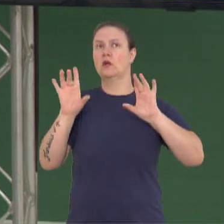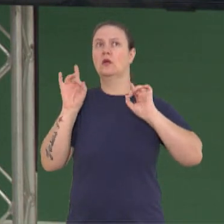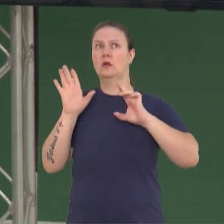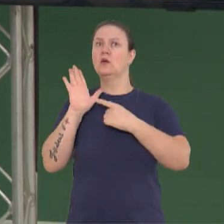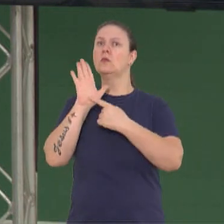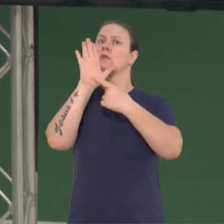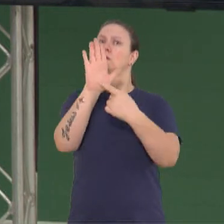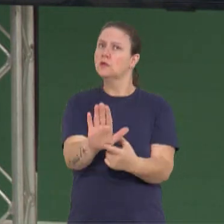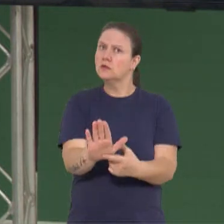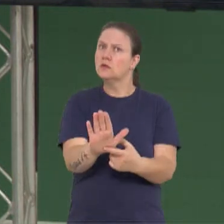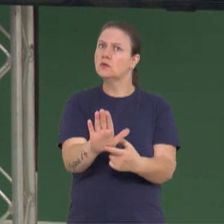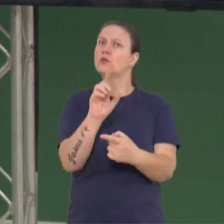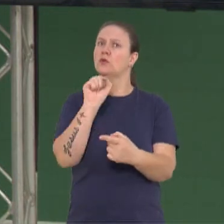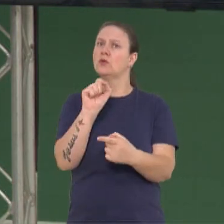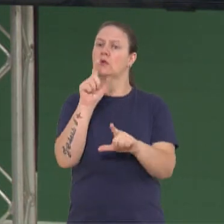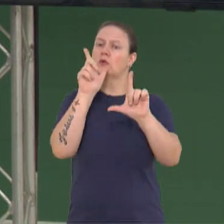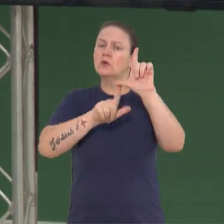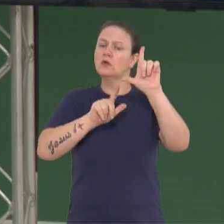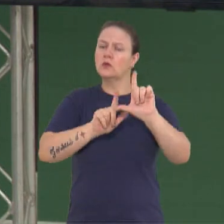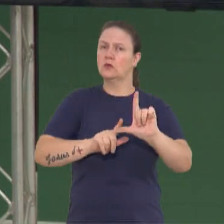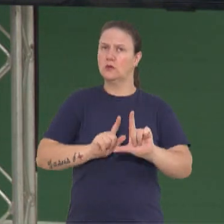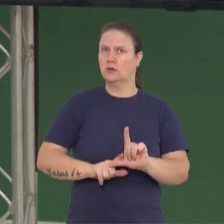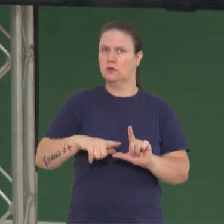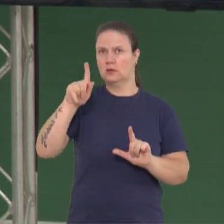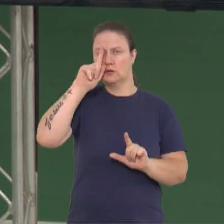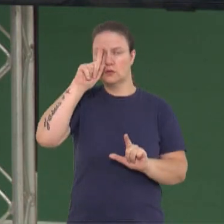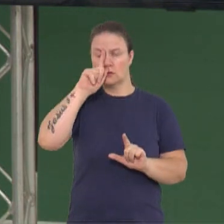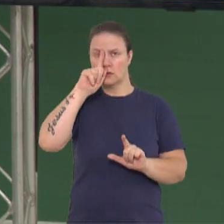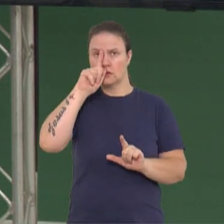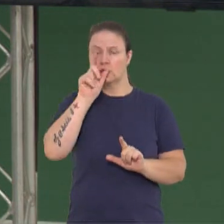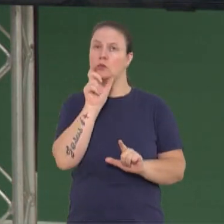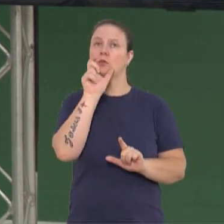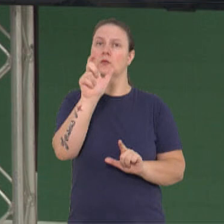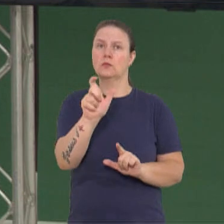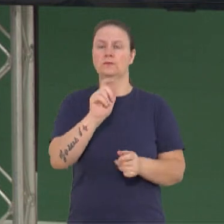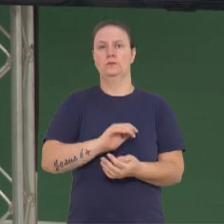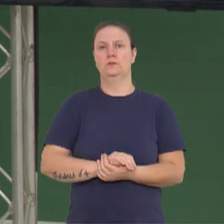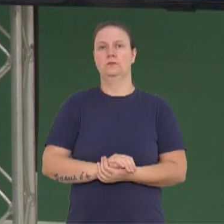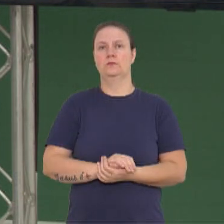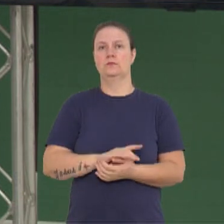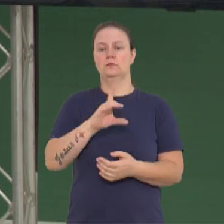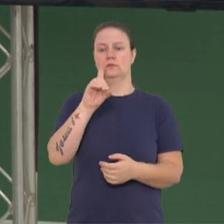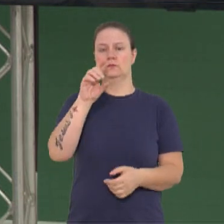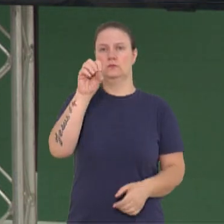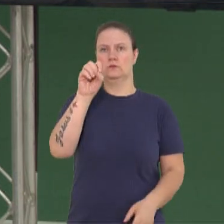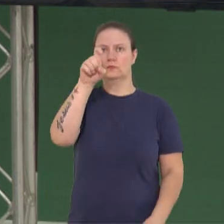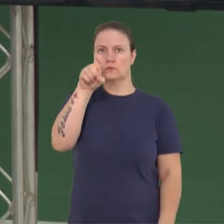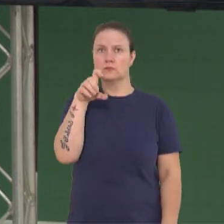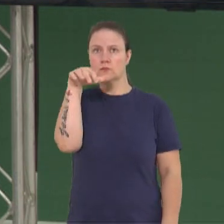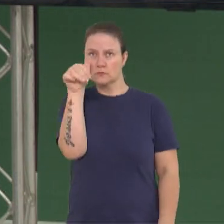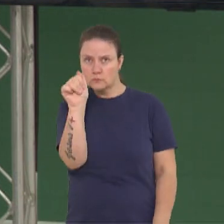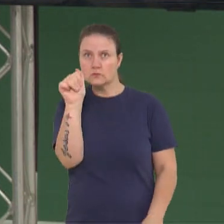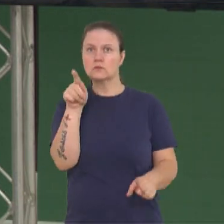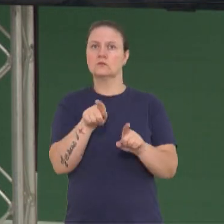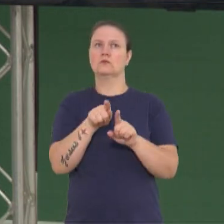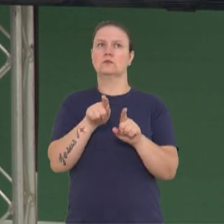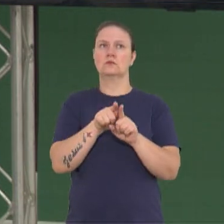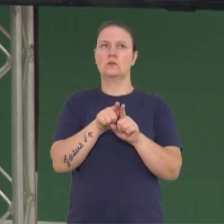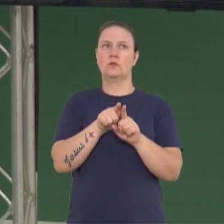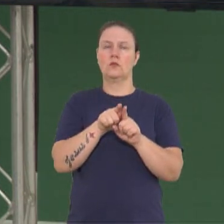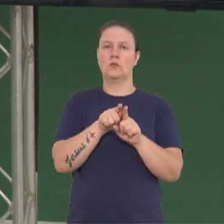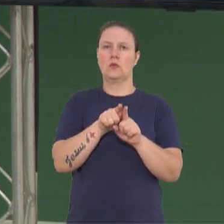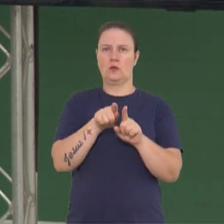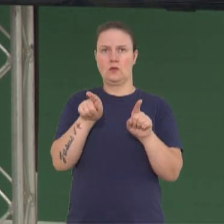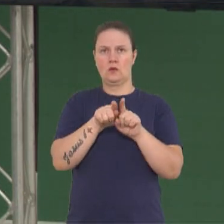usei letras gregas para descrever a palavra. Então, doxa, como está aqui do lado, e